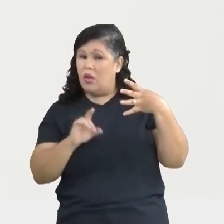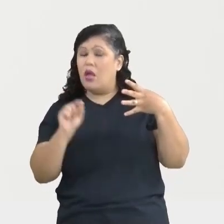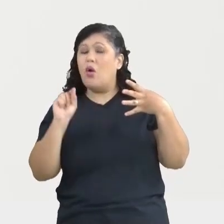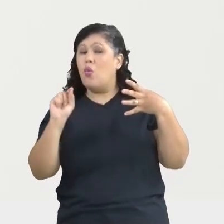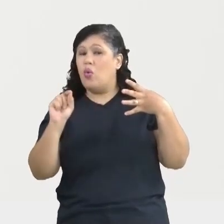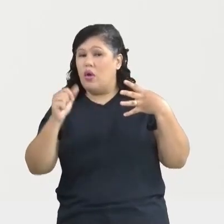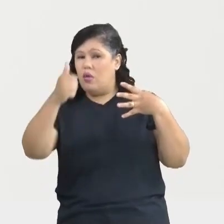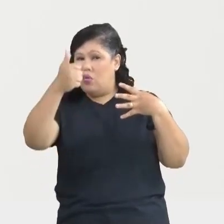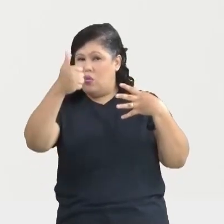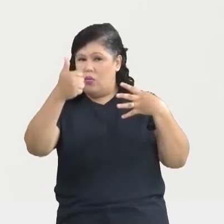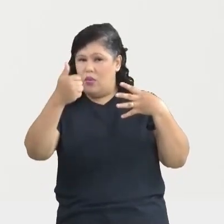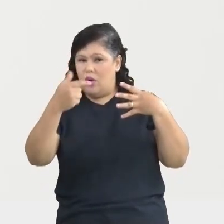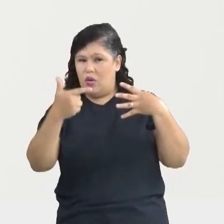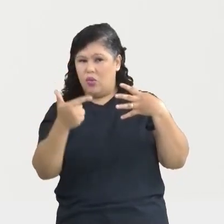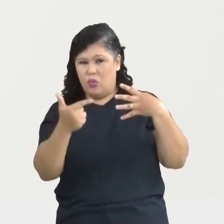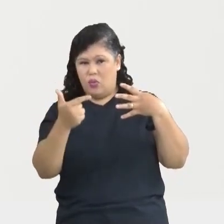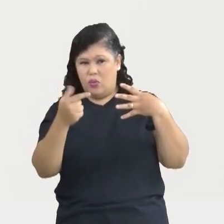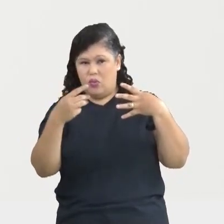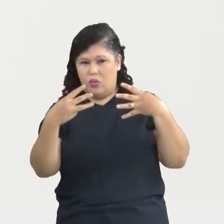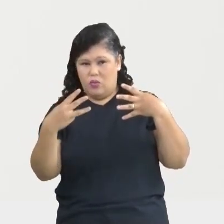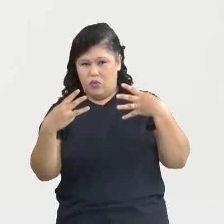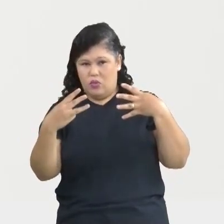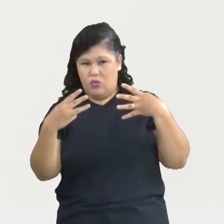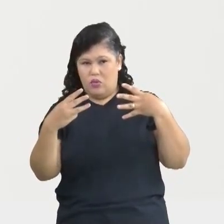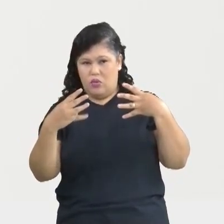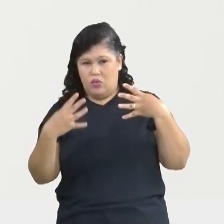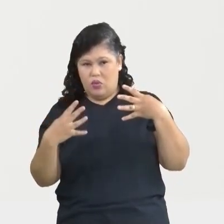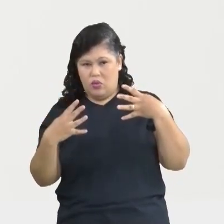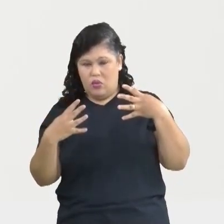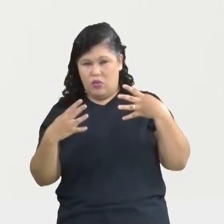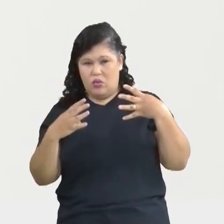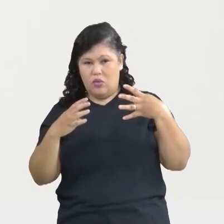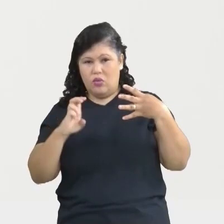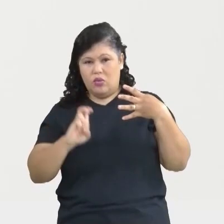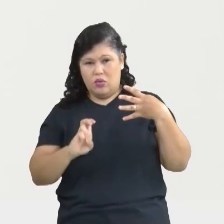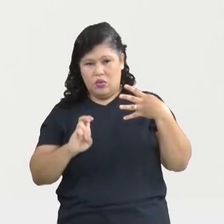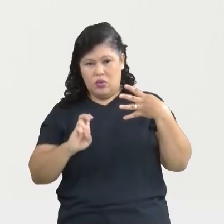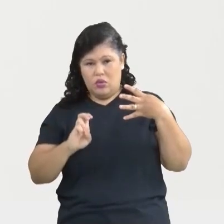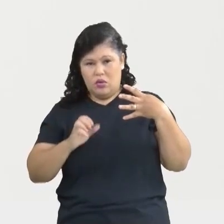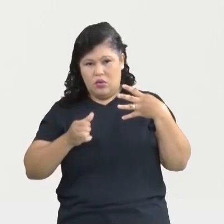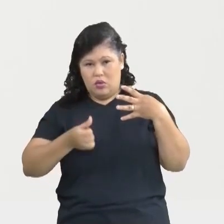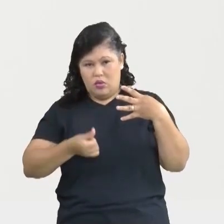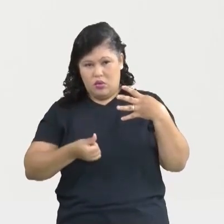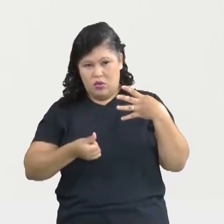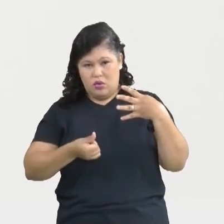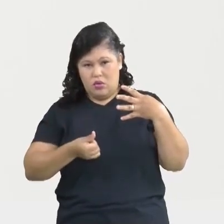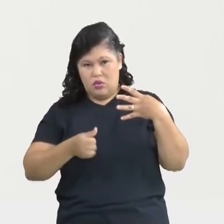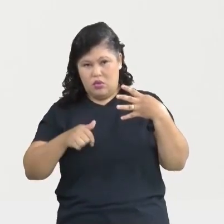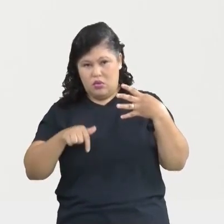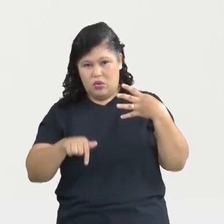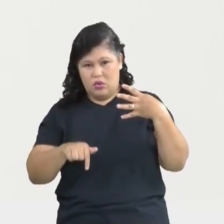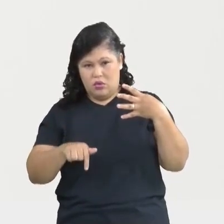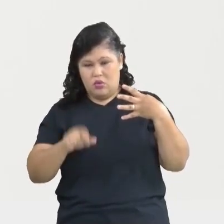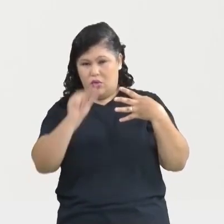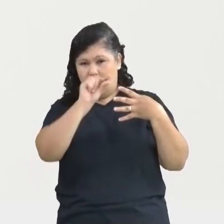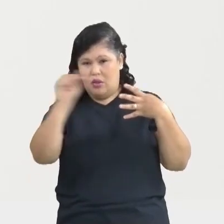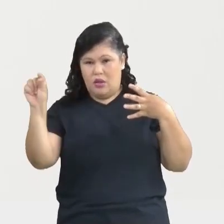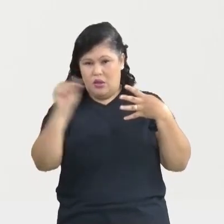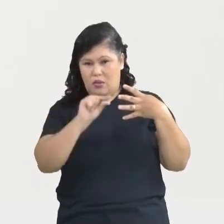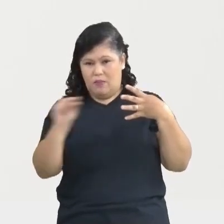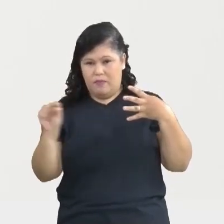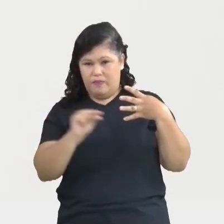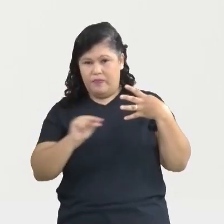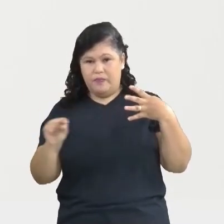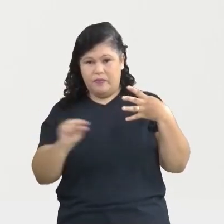2, 3, 4, 5, 6, 7. Nós